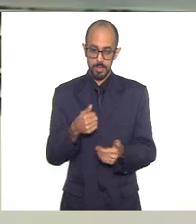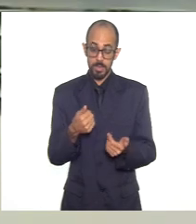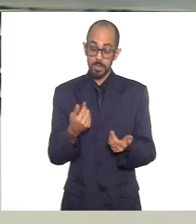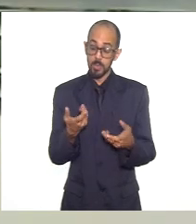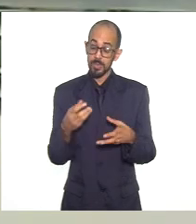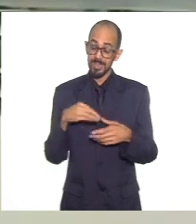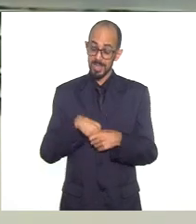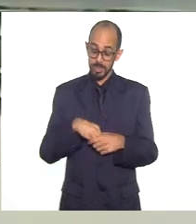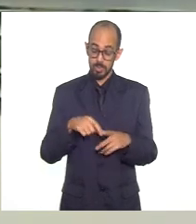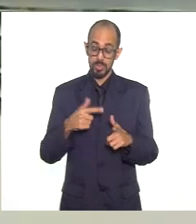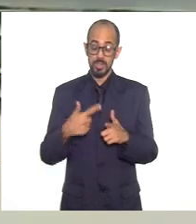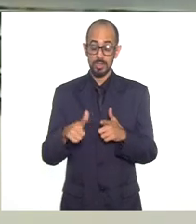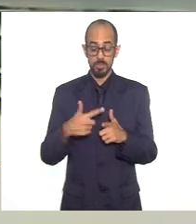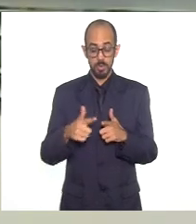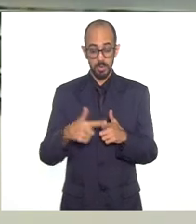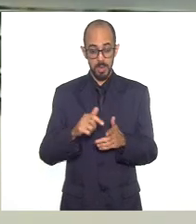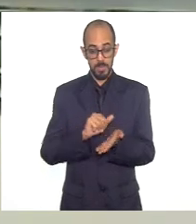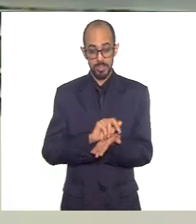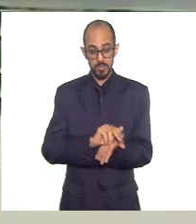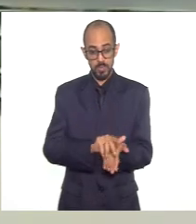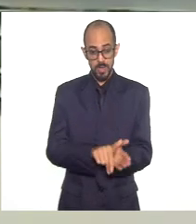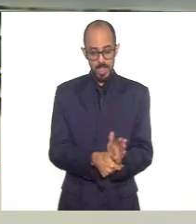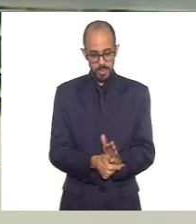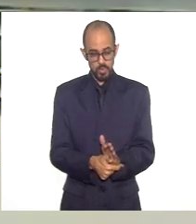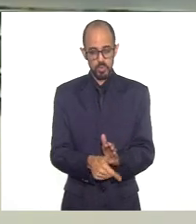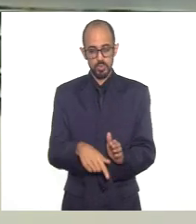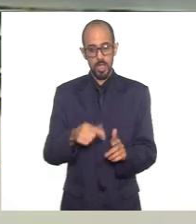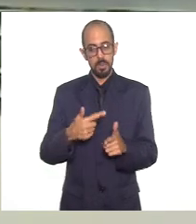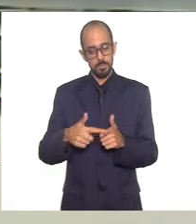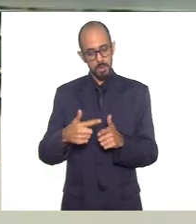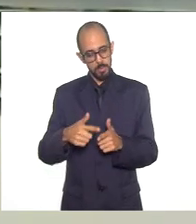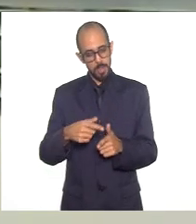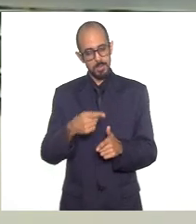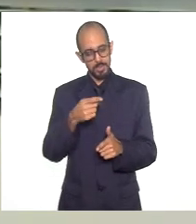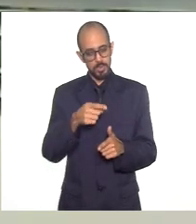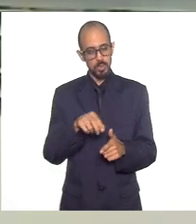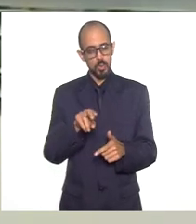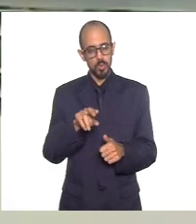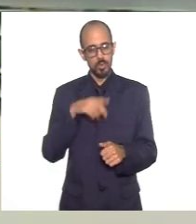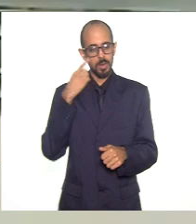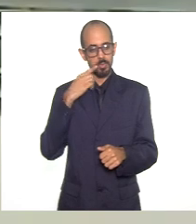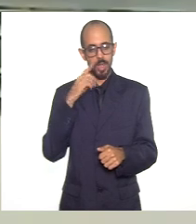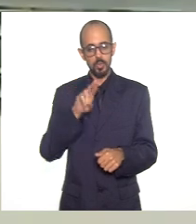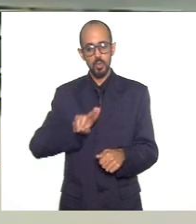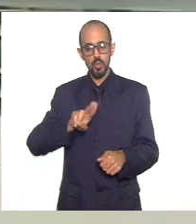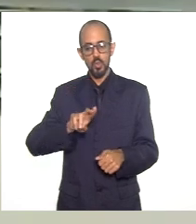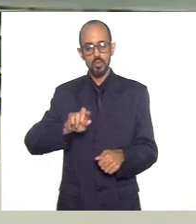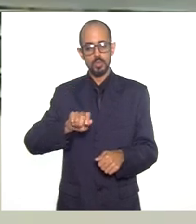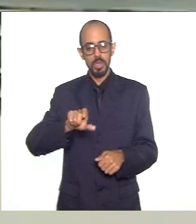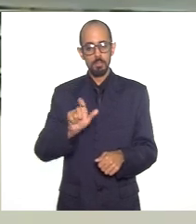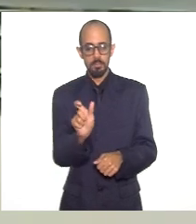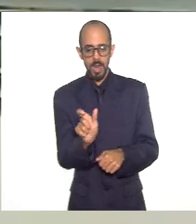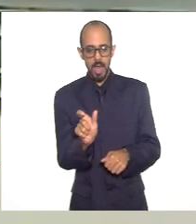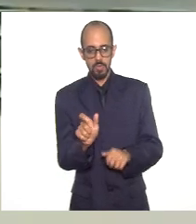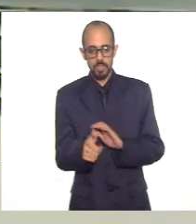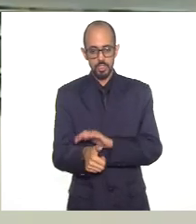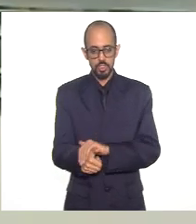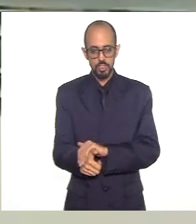jabutis, eu não sei se será vetado ou não, um jabuti também que diz que tem